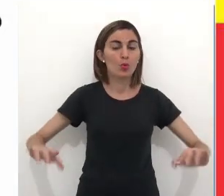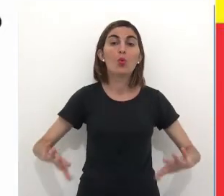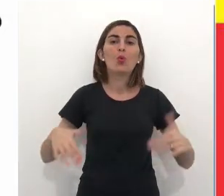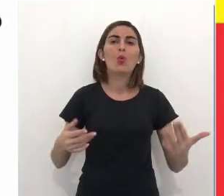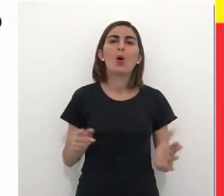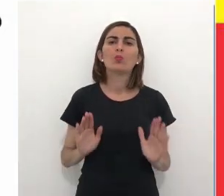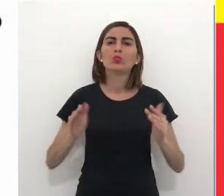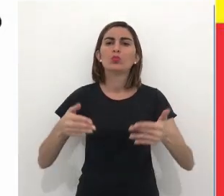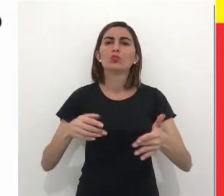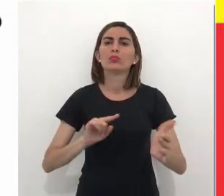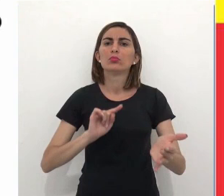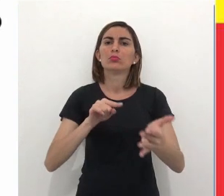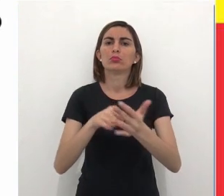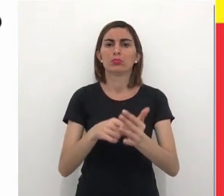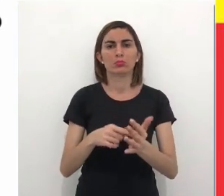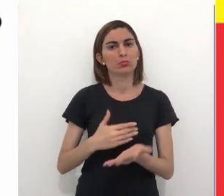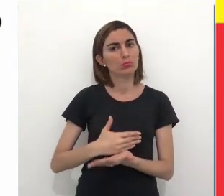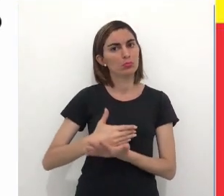objetivo?